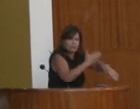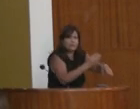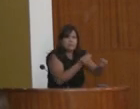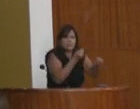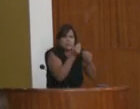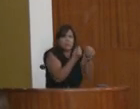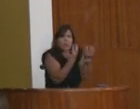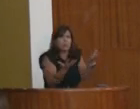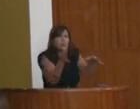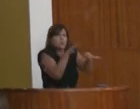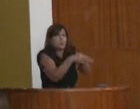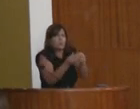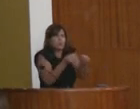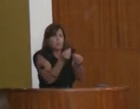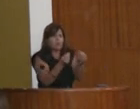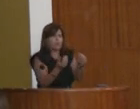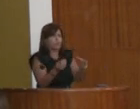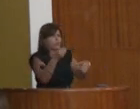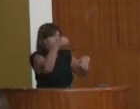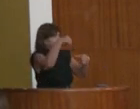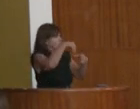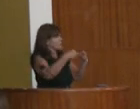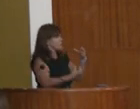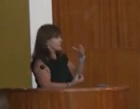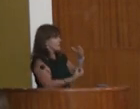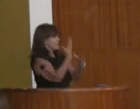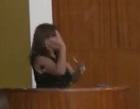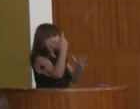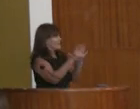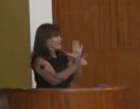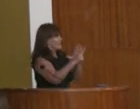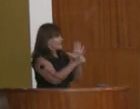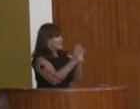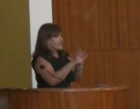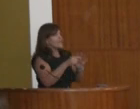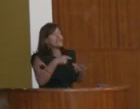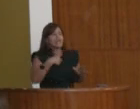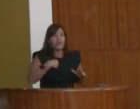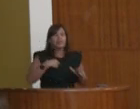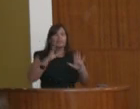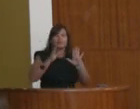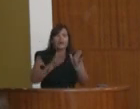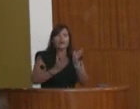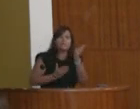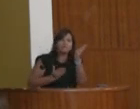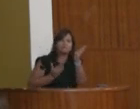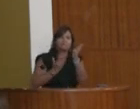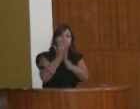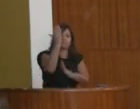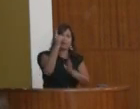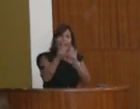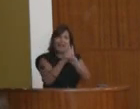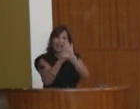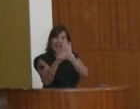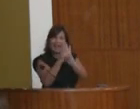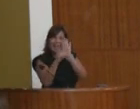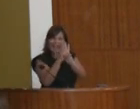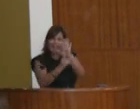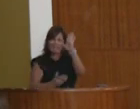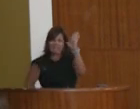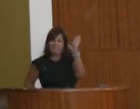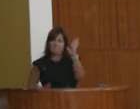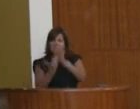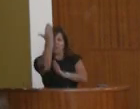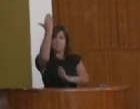devidamente acolhido. Quando o meu projeto de lei for aprovado na Alerj, sancionada pelo